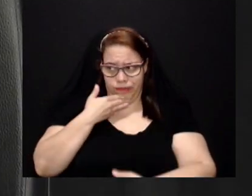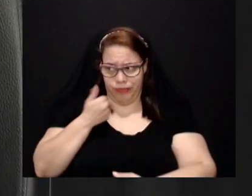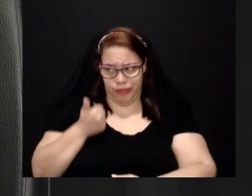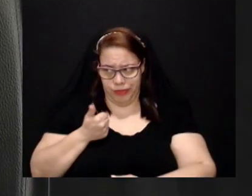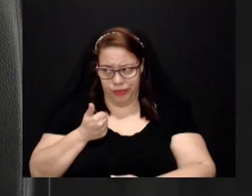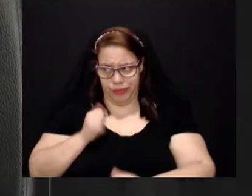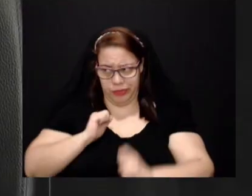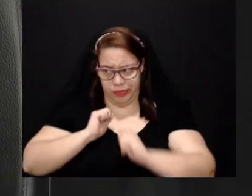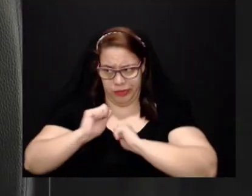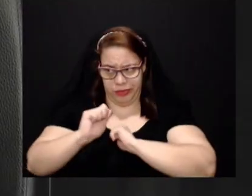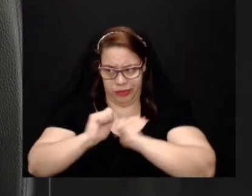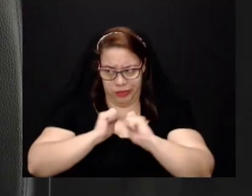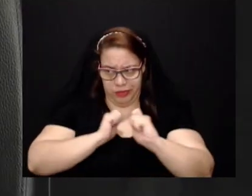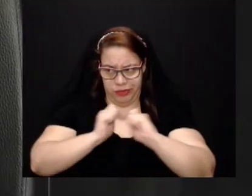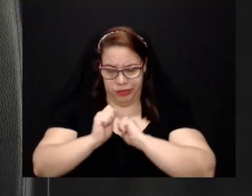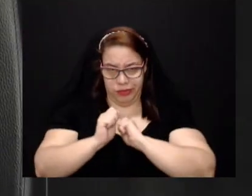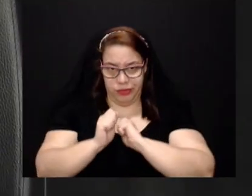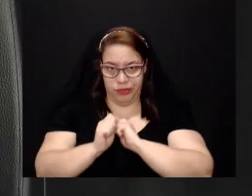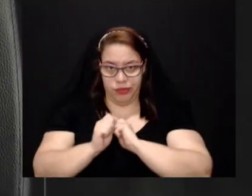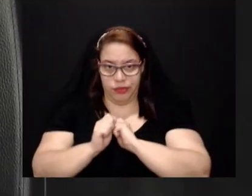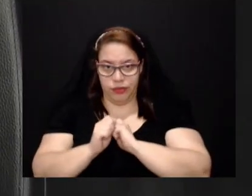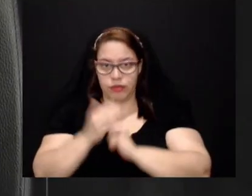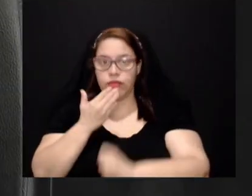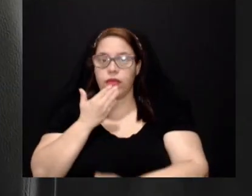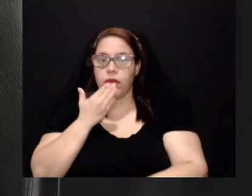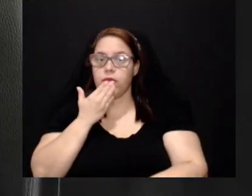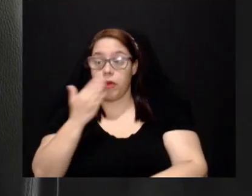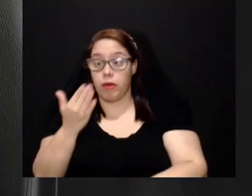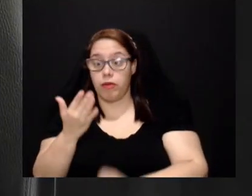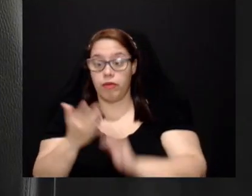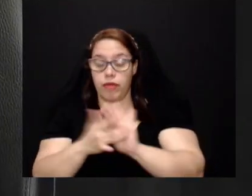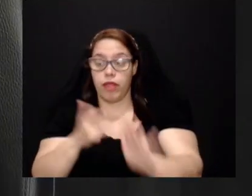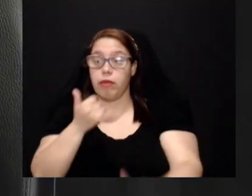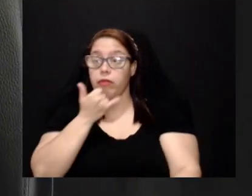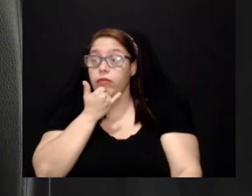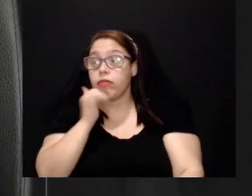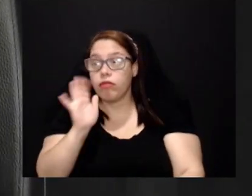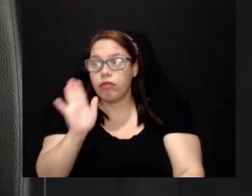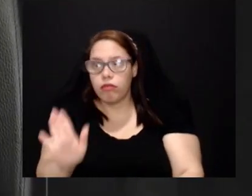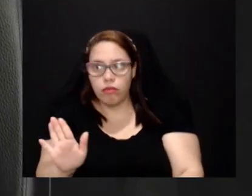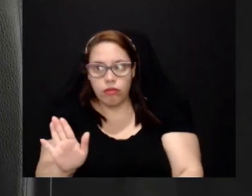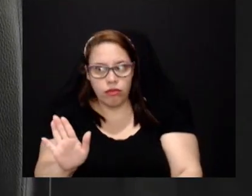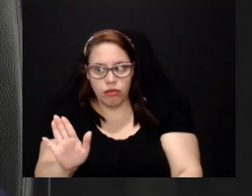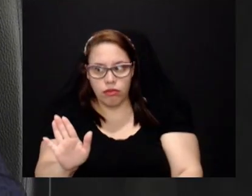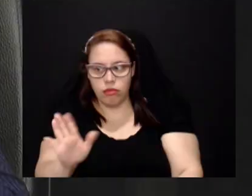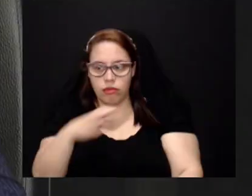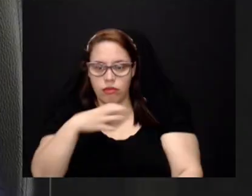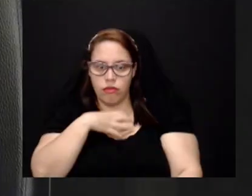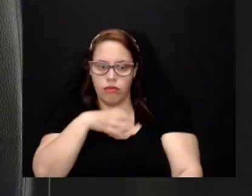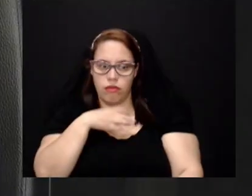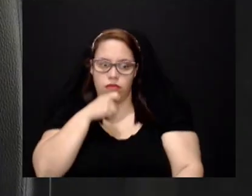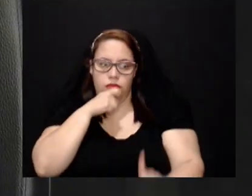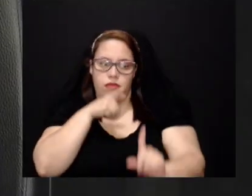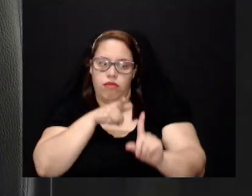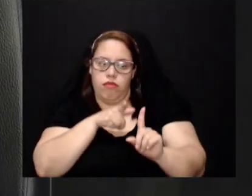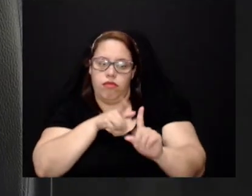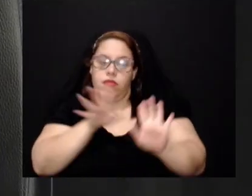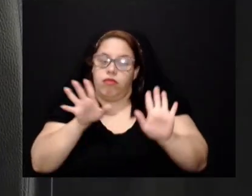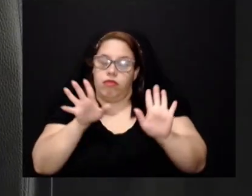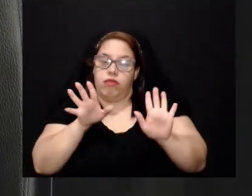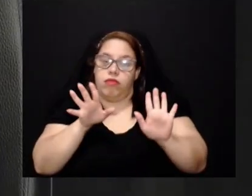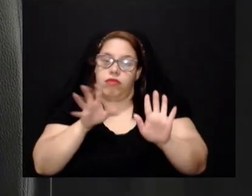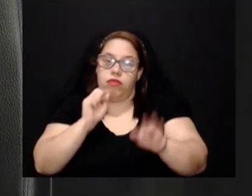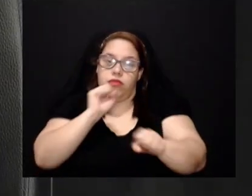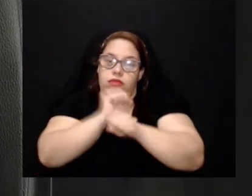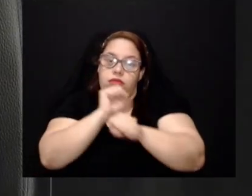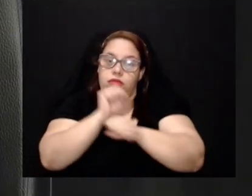você pedir uma desculpa para que possa ter se sentido ofendido com aquilo. Mas parece que as pessoas esperam que você